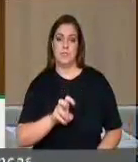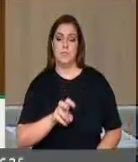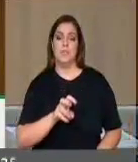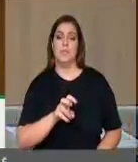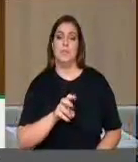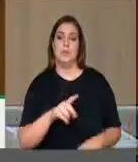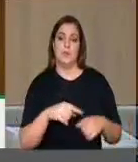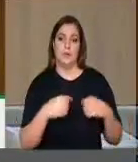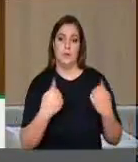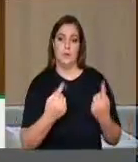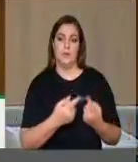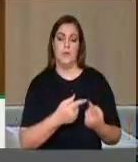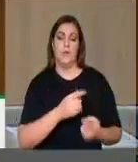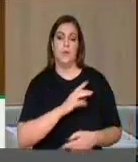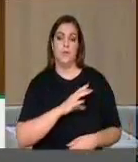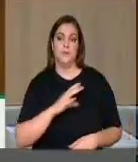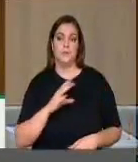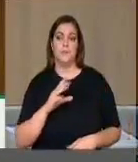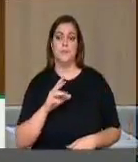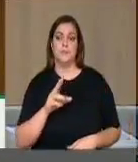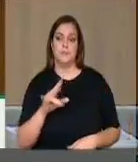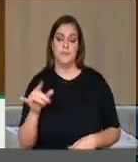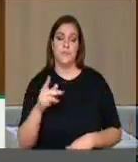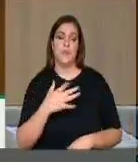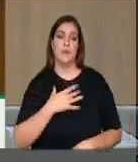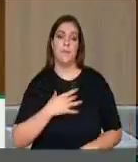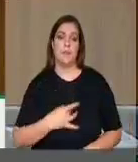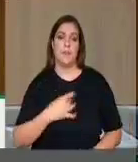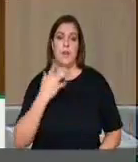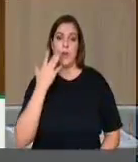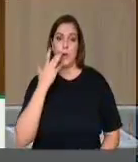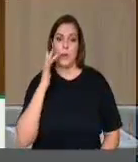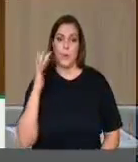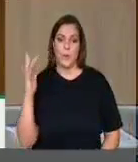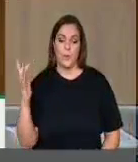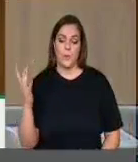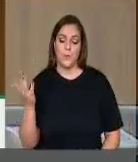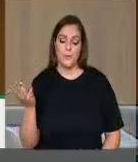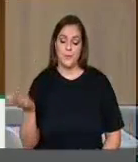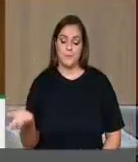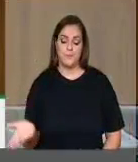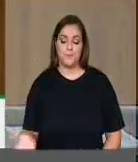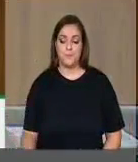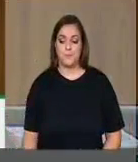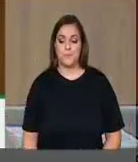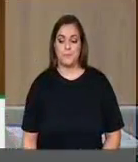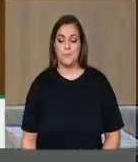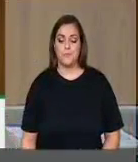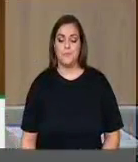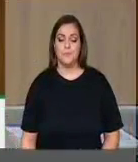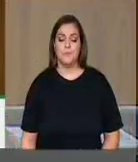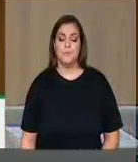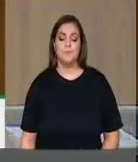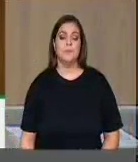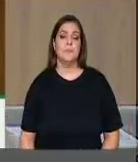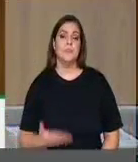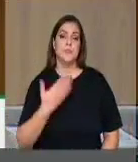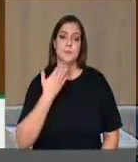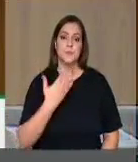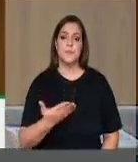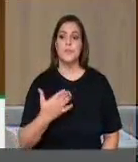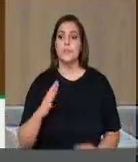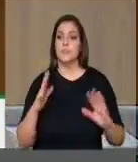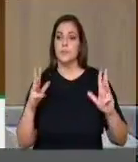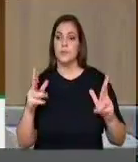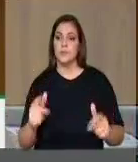a nossa querida professora de Janaúba, Helen, e eu conto com a participação de todas as deputadas, de todas as bancadas, para que